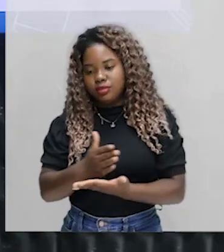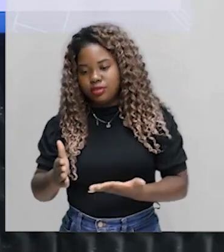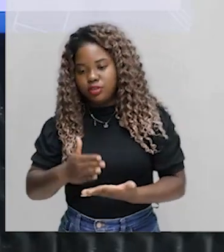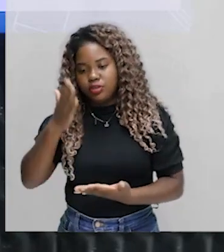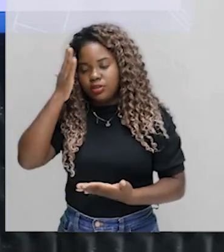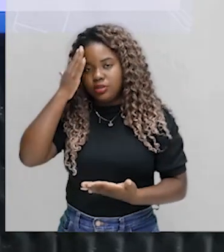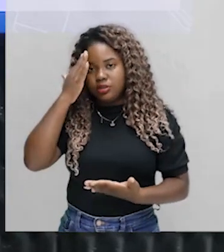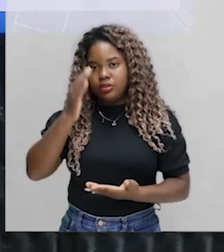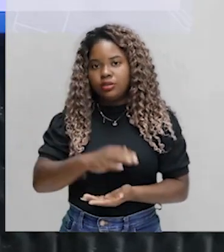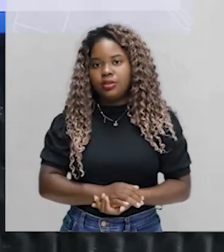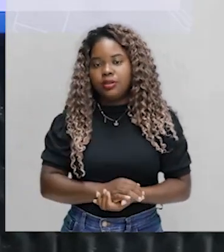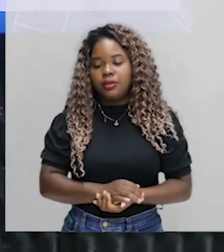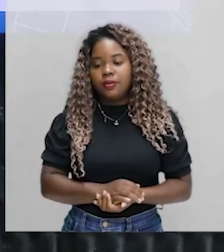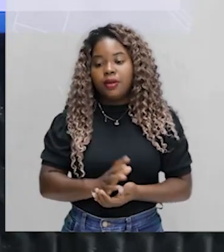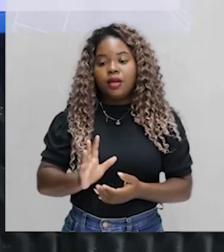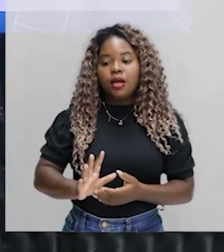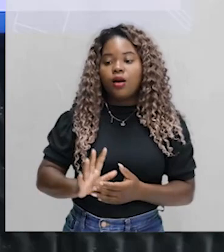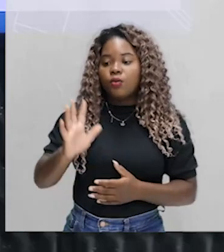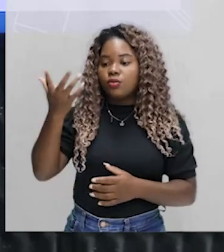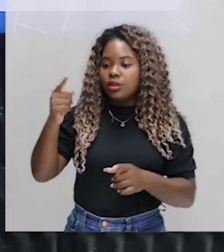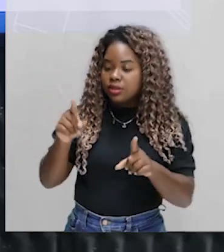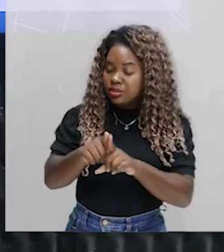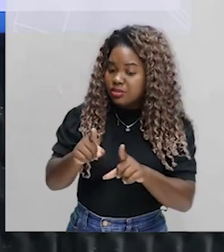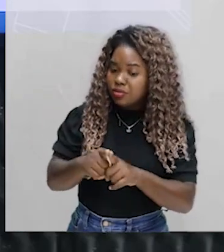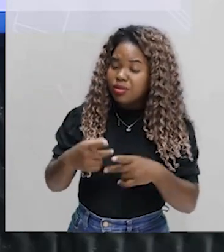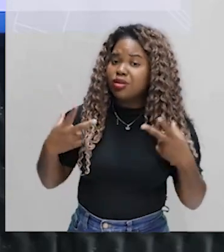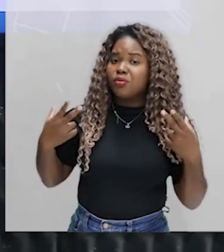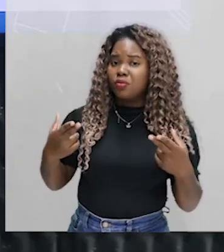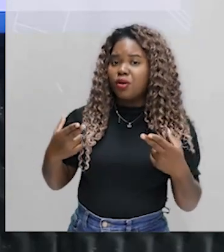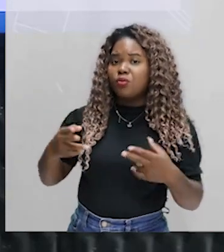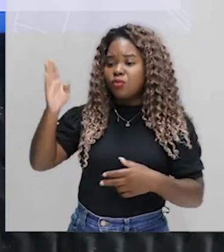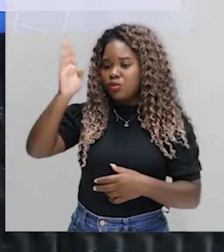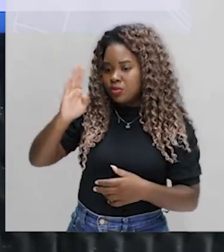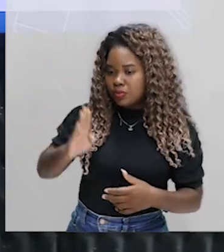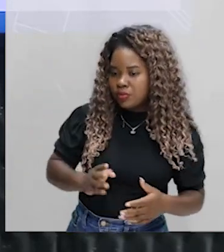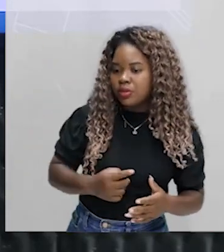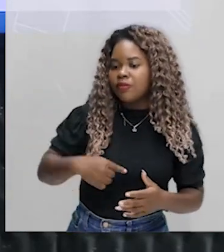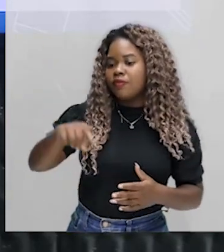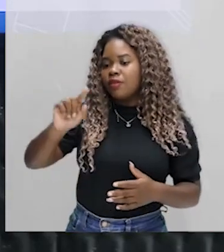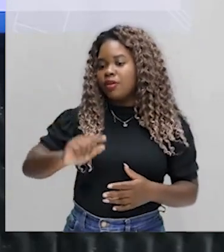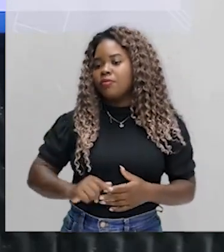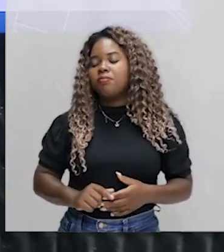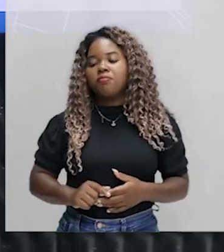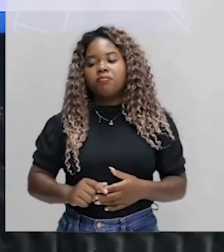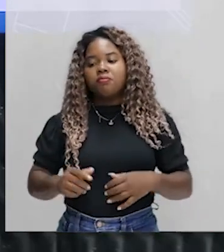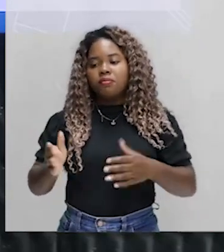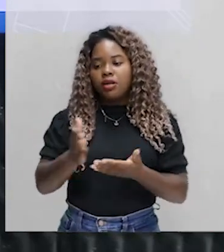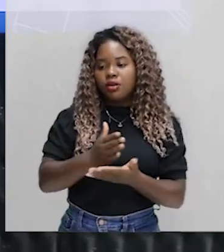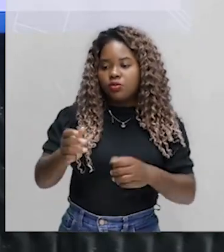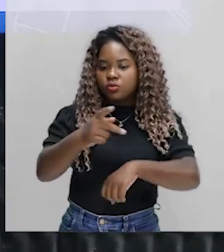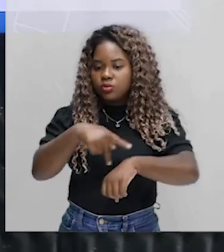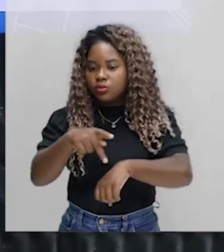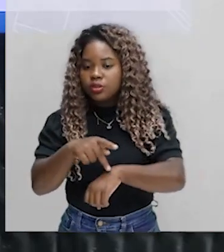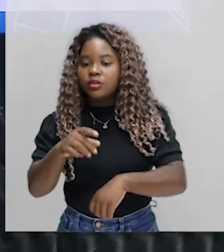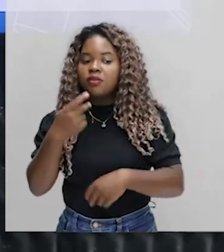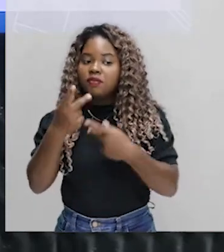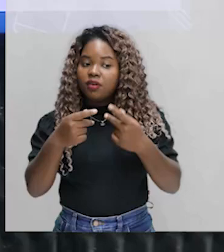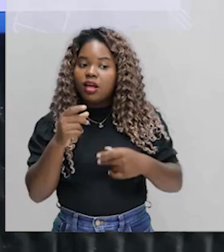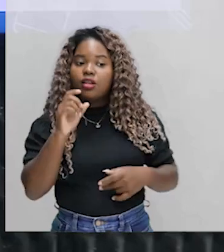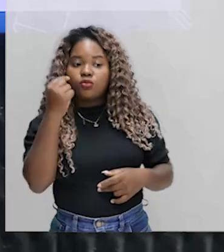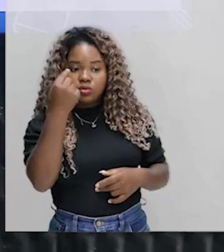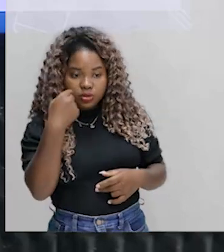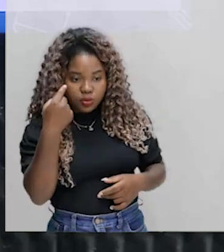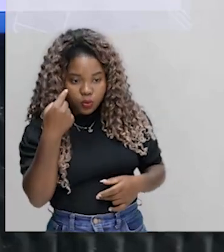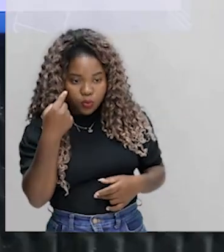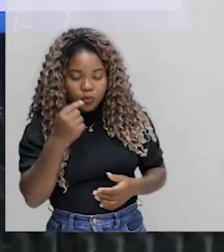está falando. Acontece o mesmo quando um brasileiro vai para um desses países que só fala espanhol.